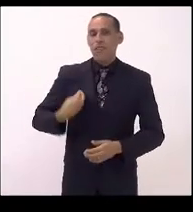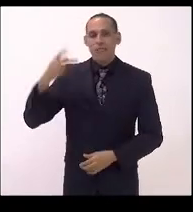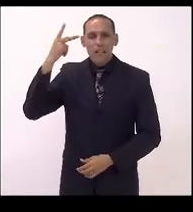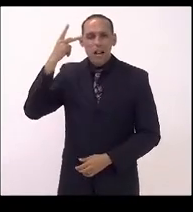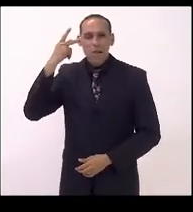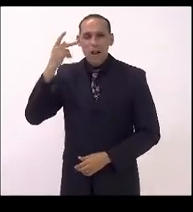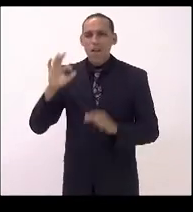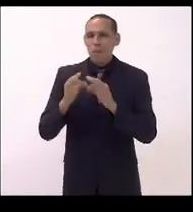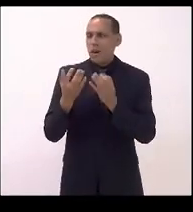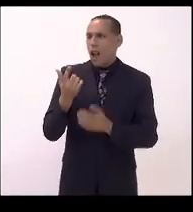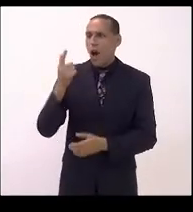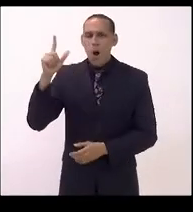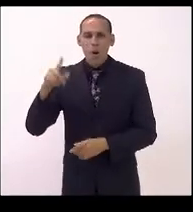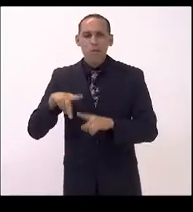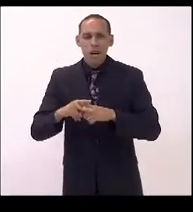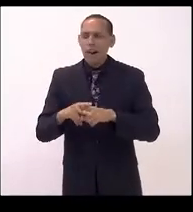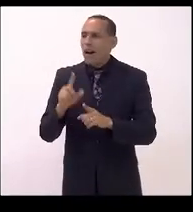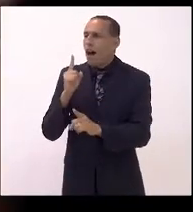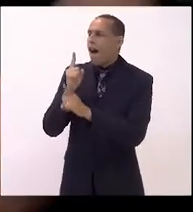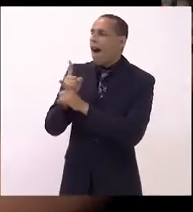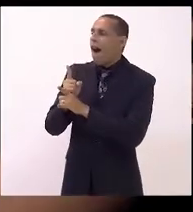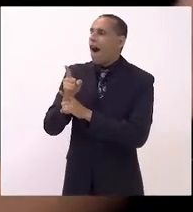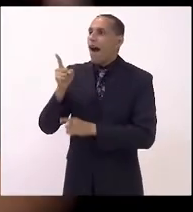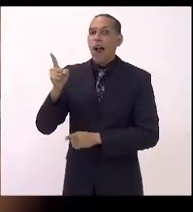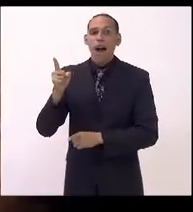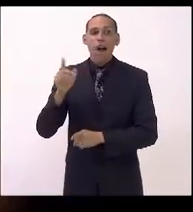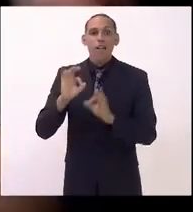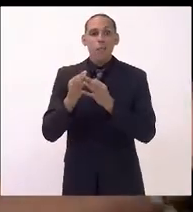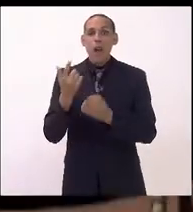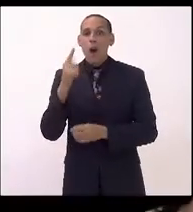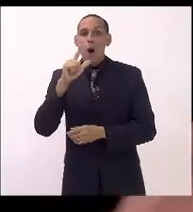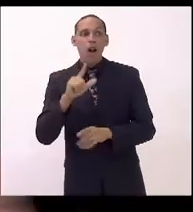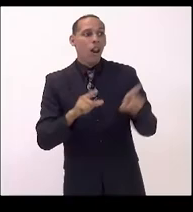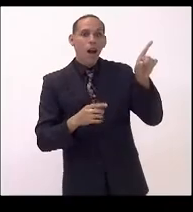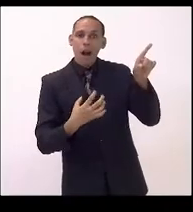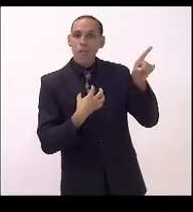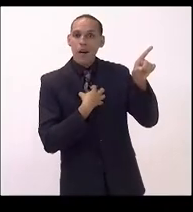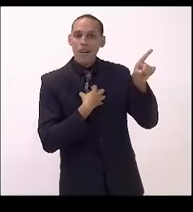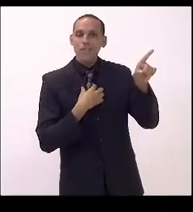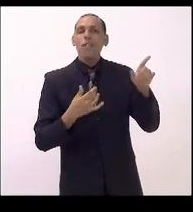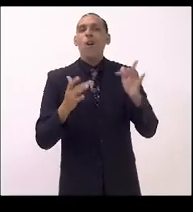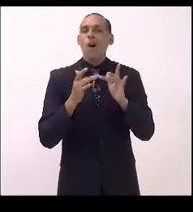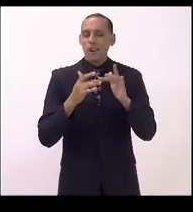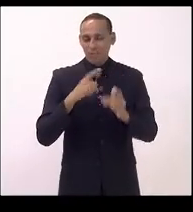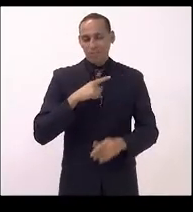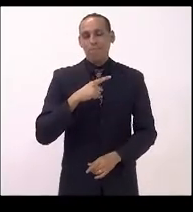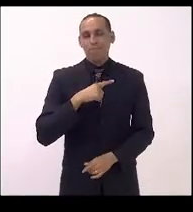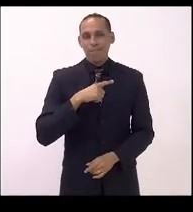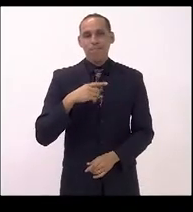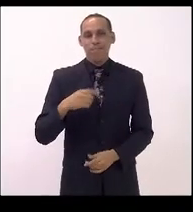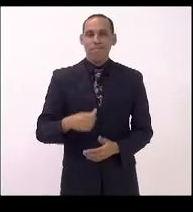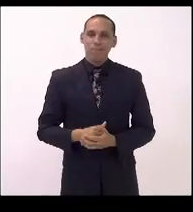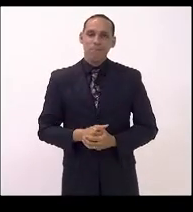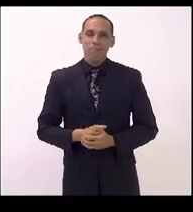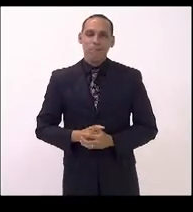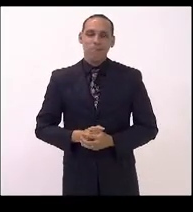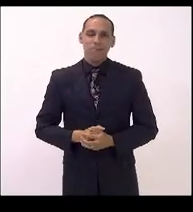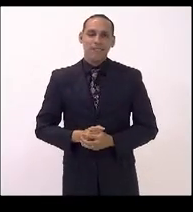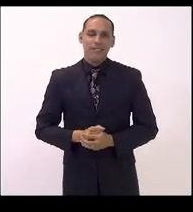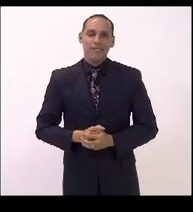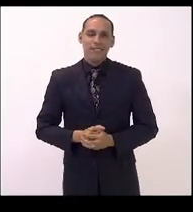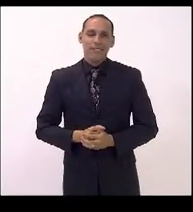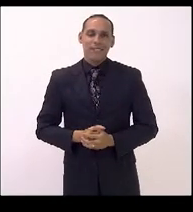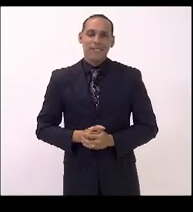família enorme na Bahia. Hoje eu tenho contato com a família do meu pai, que eu não tinha.